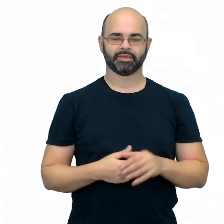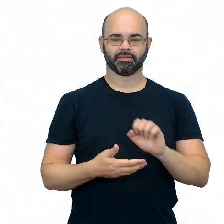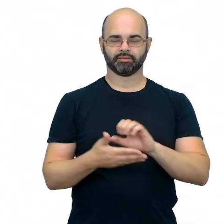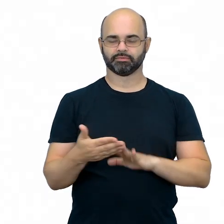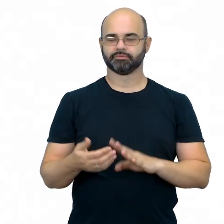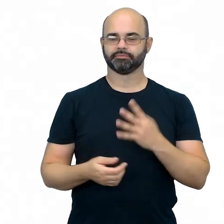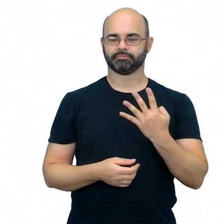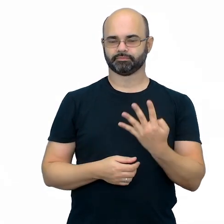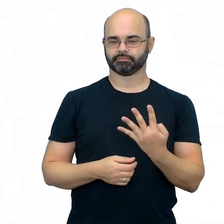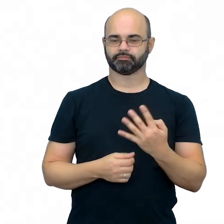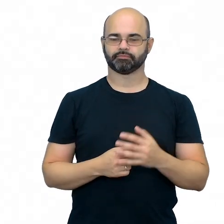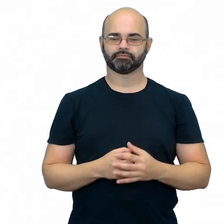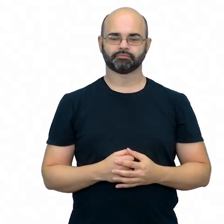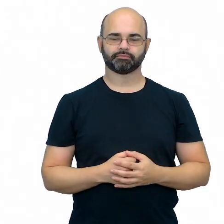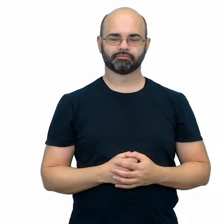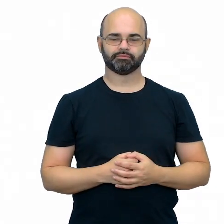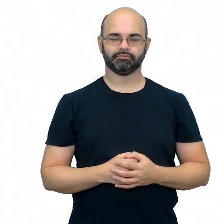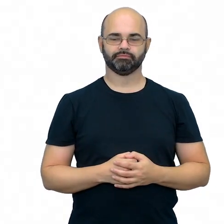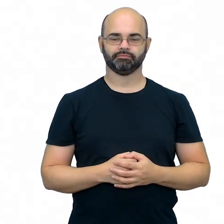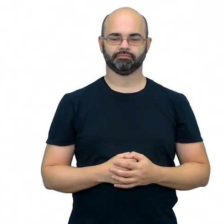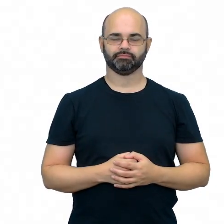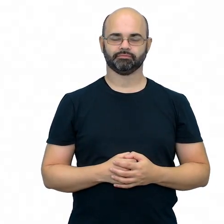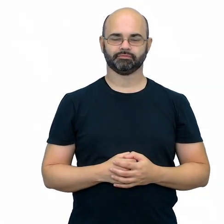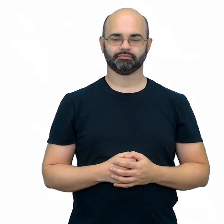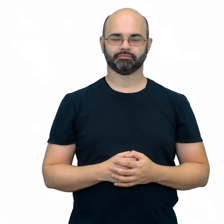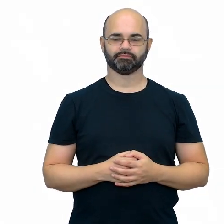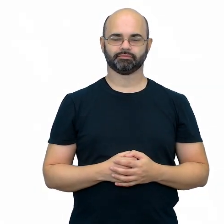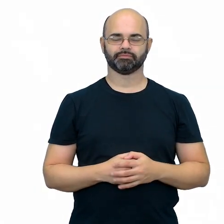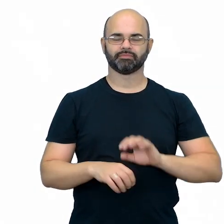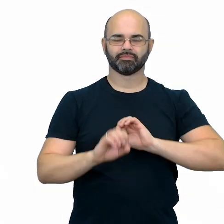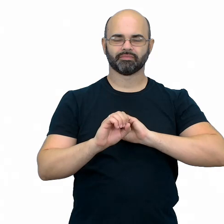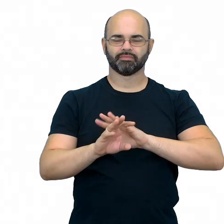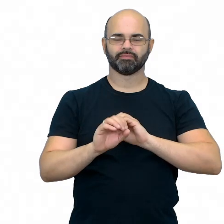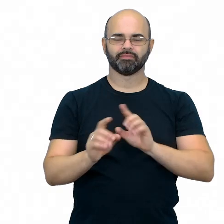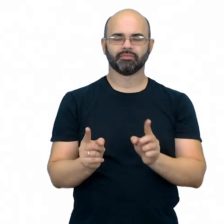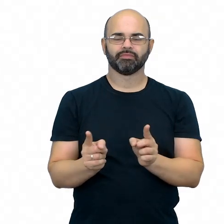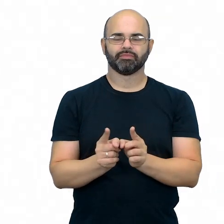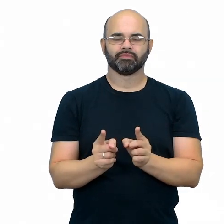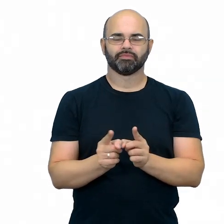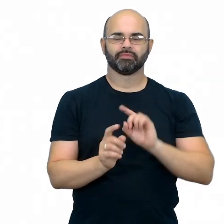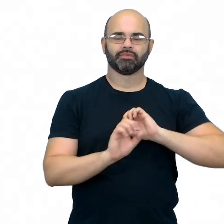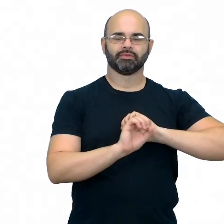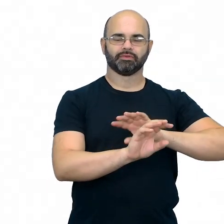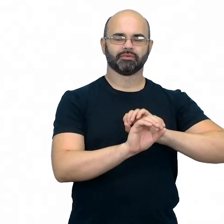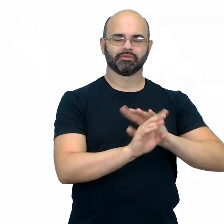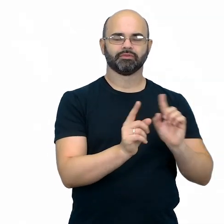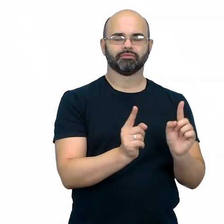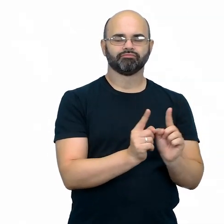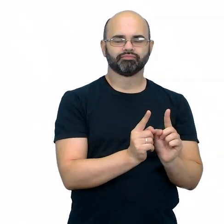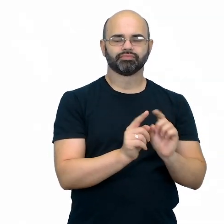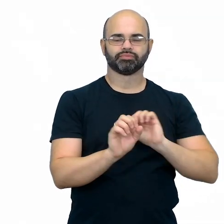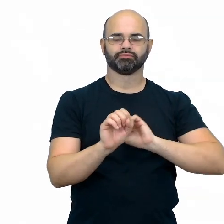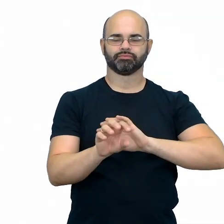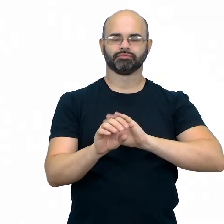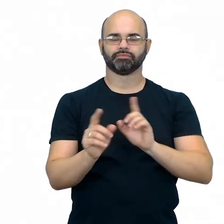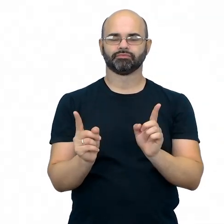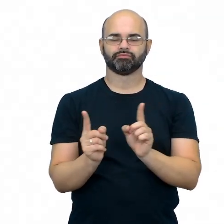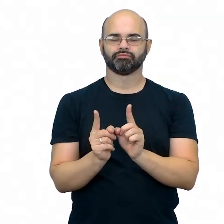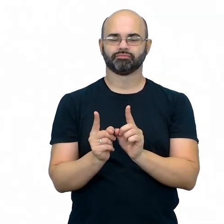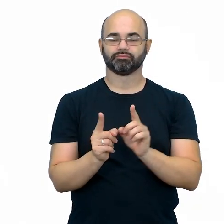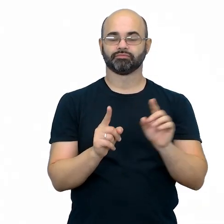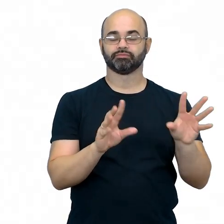O nosso intuito foi trazer mini lições que têm contidas ali as experiências de aprendizagem baseada em